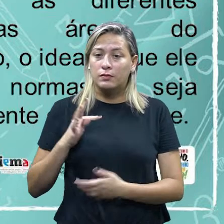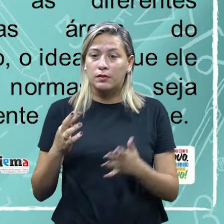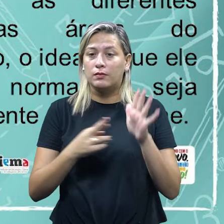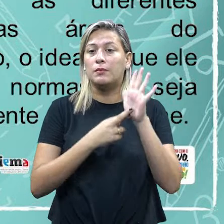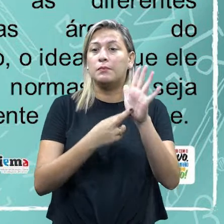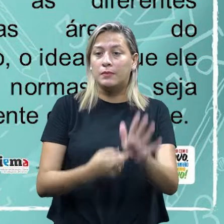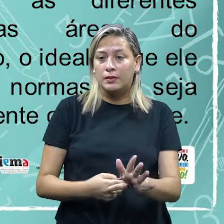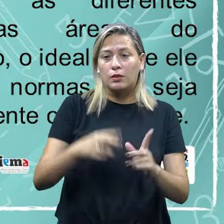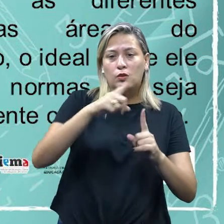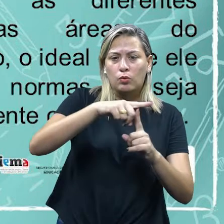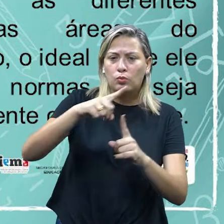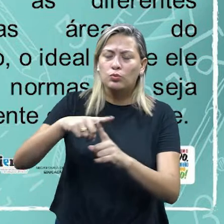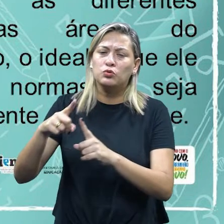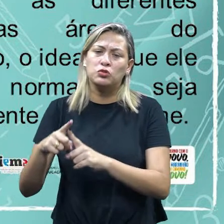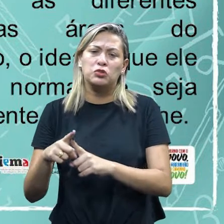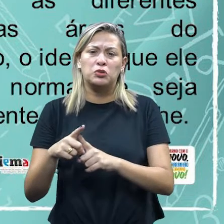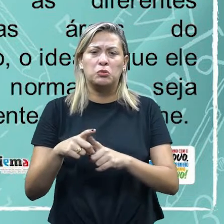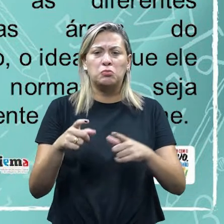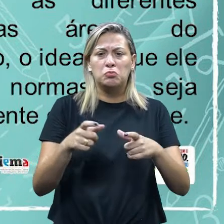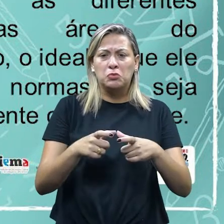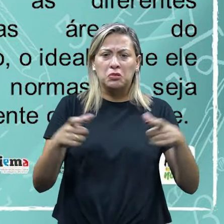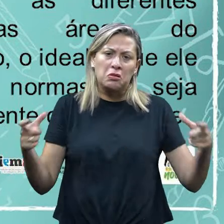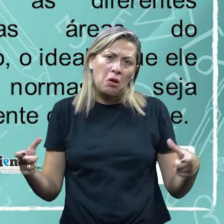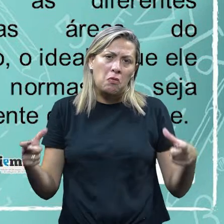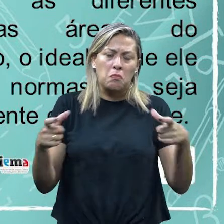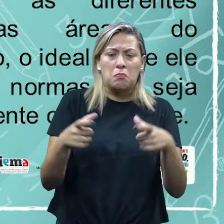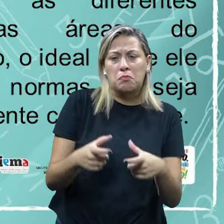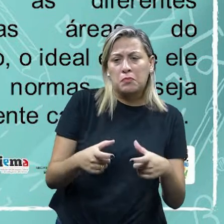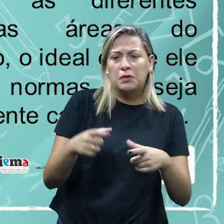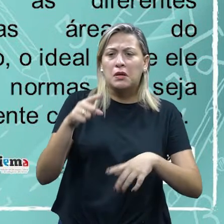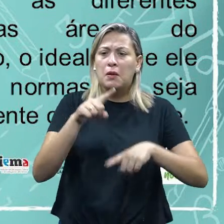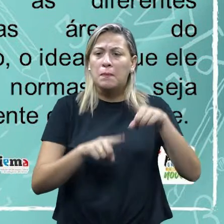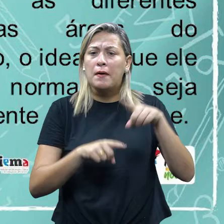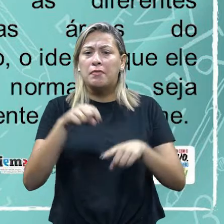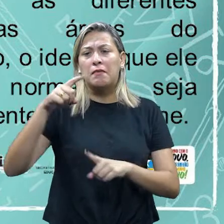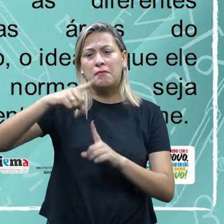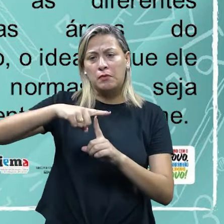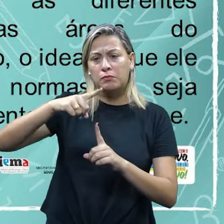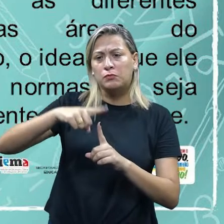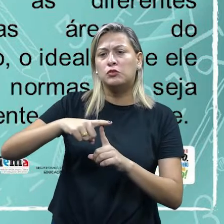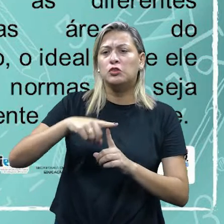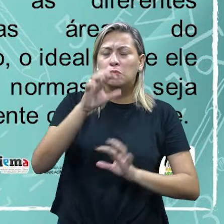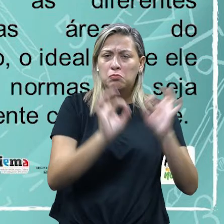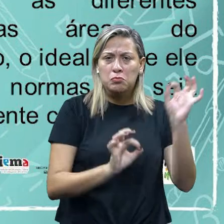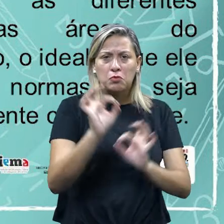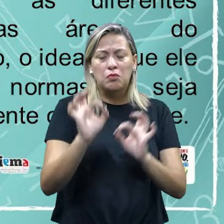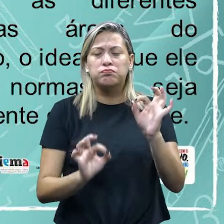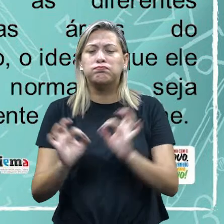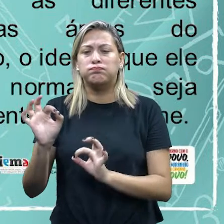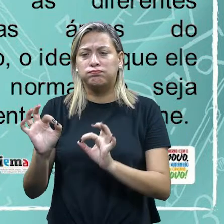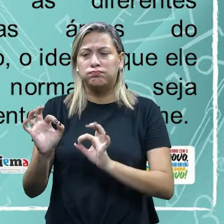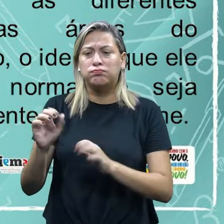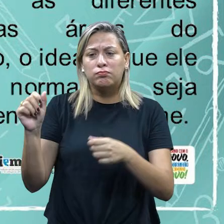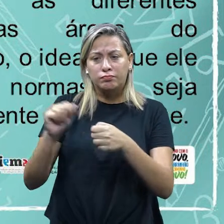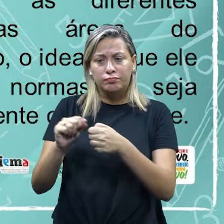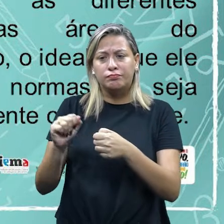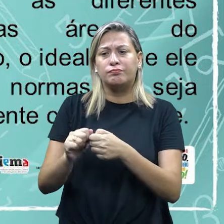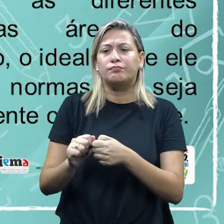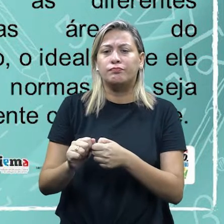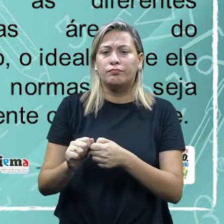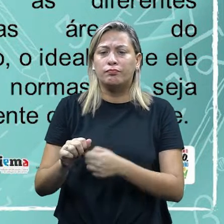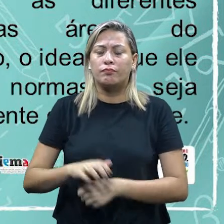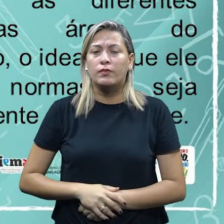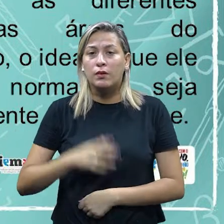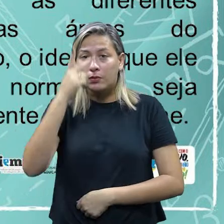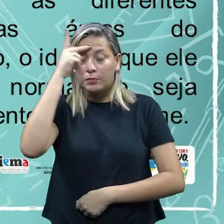dimensões, posições, material, processos de fabricação e ajustes. Os desenhistas utilizam o desenho técnico para